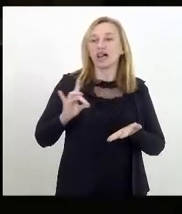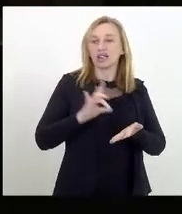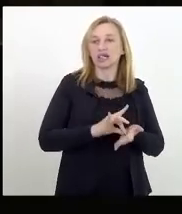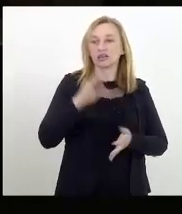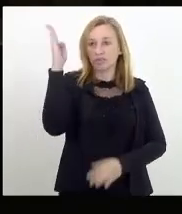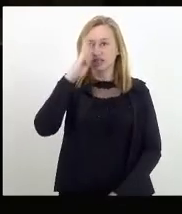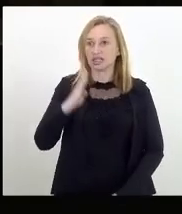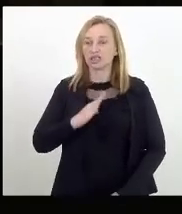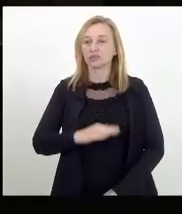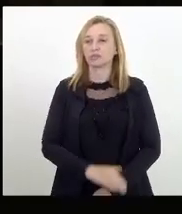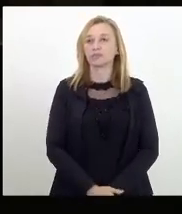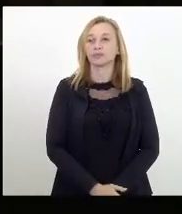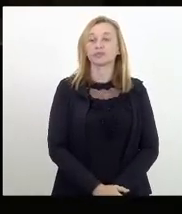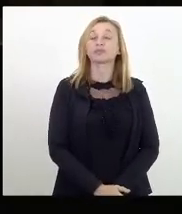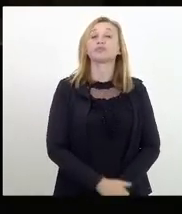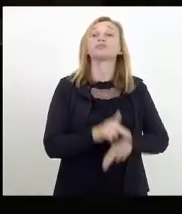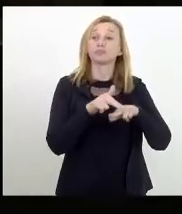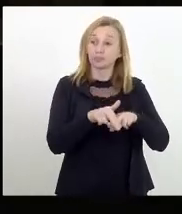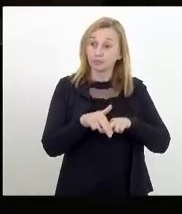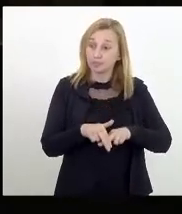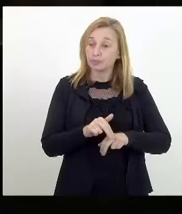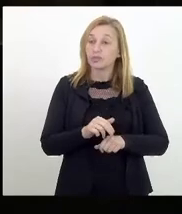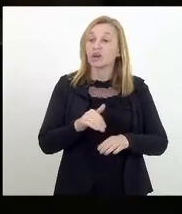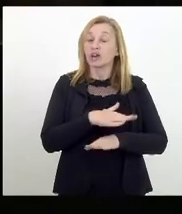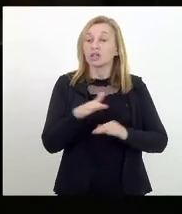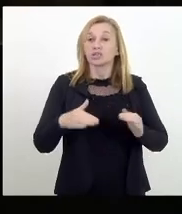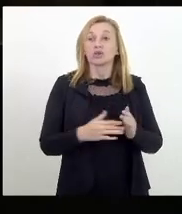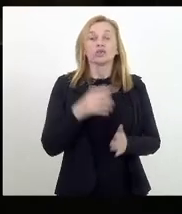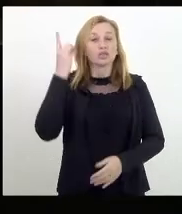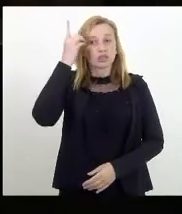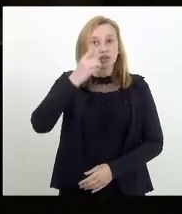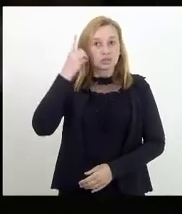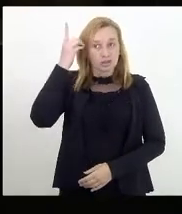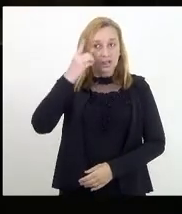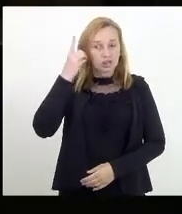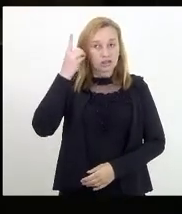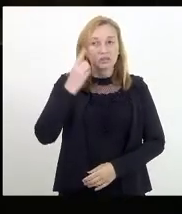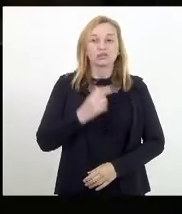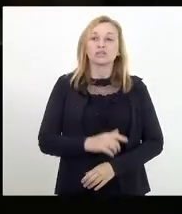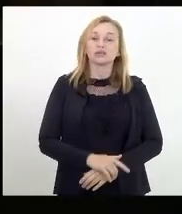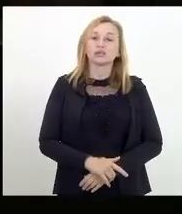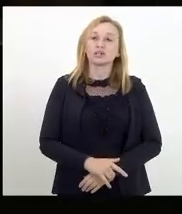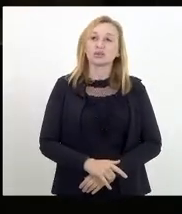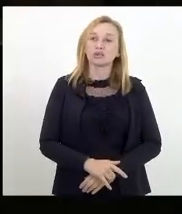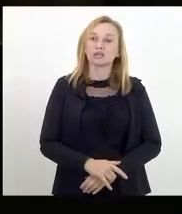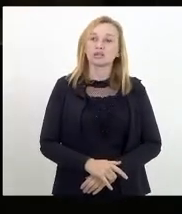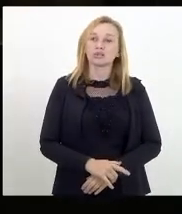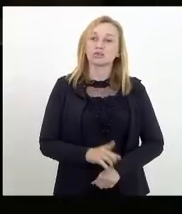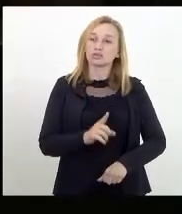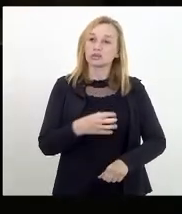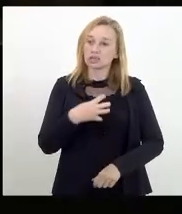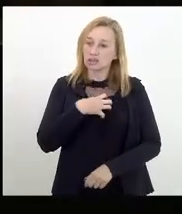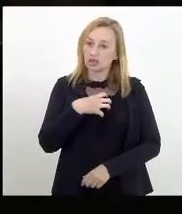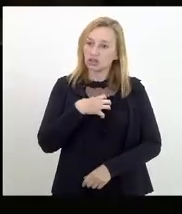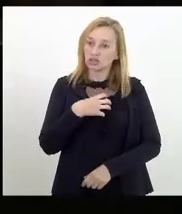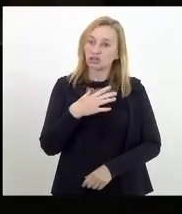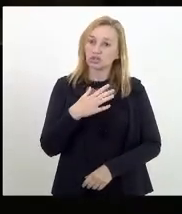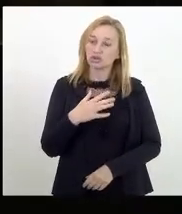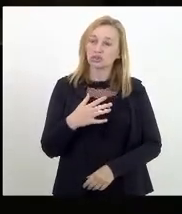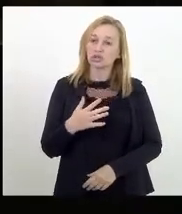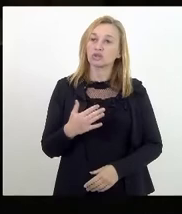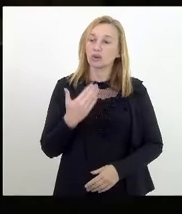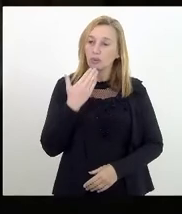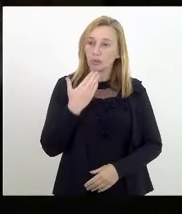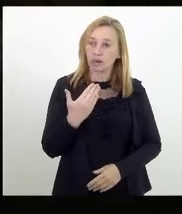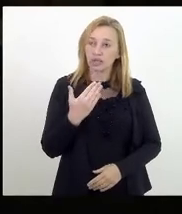brasileira e portanto senhoras e senhores deputados e deputadas é neste sentido que eu